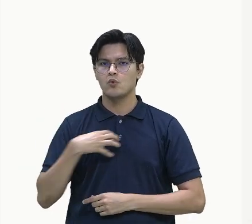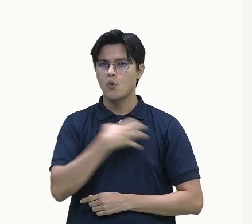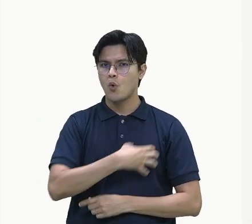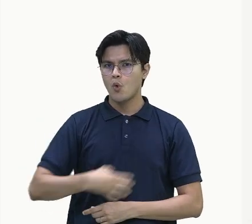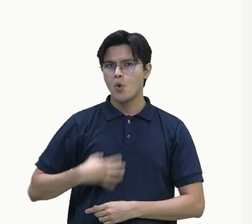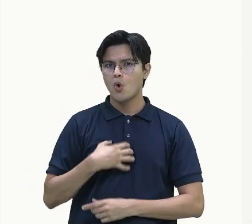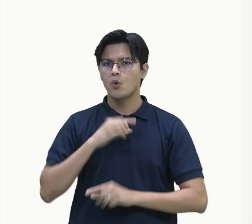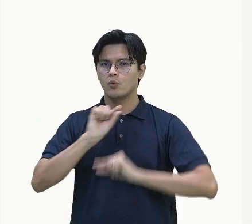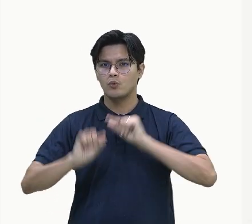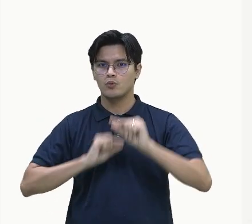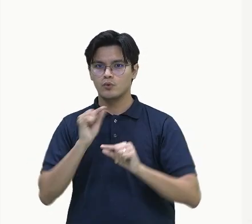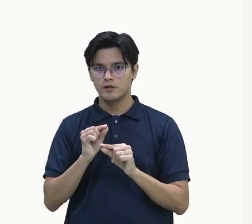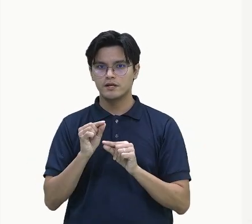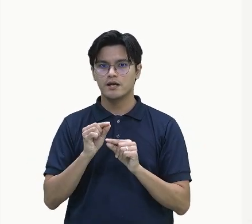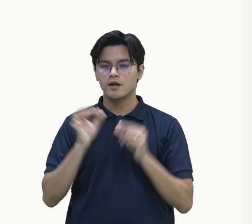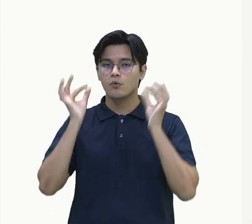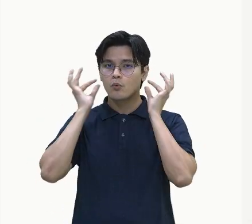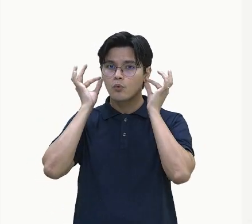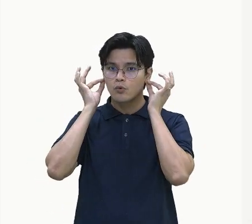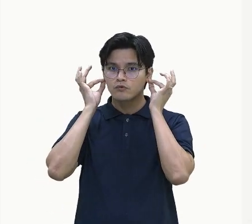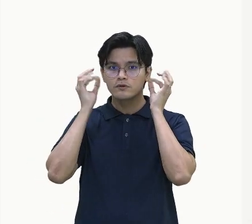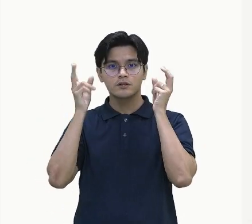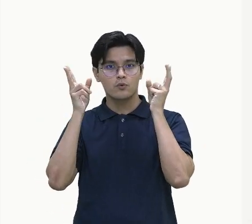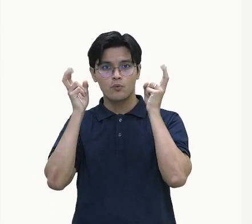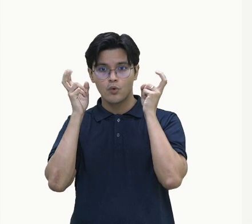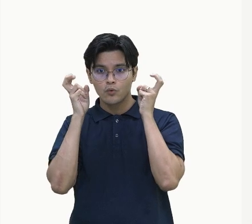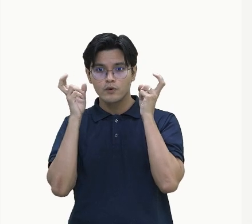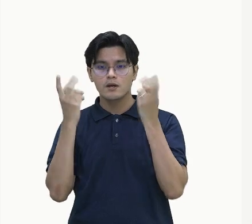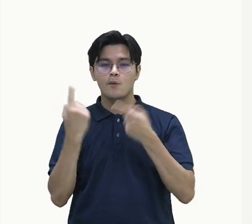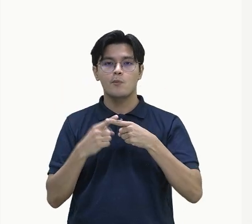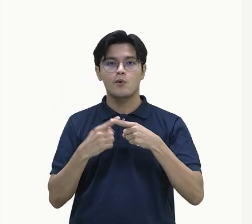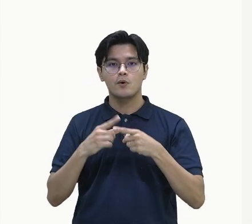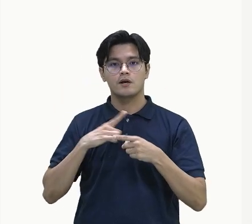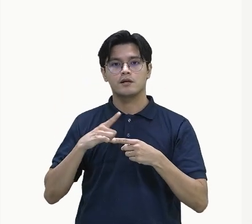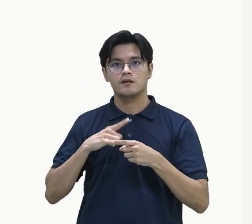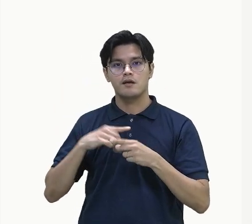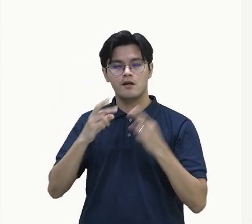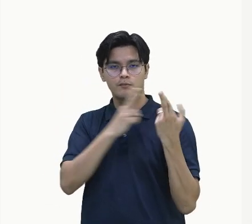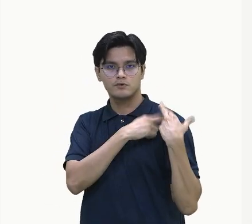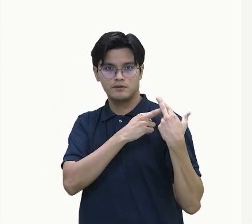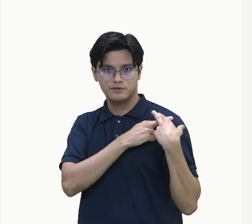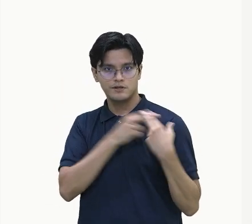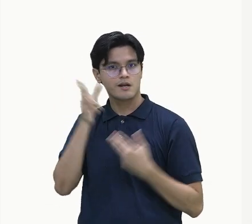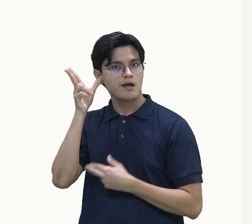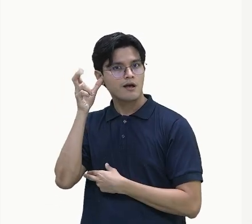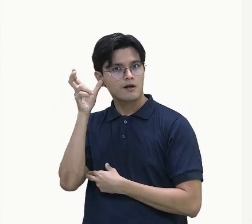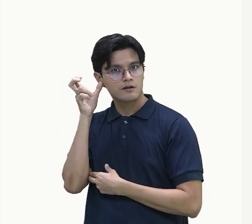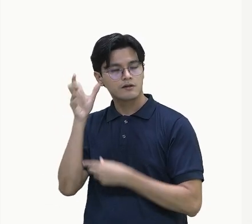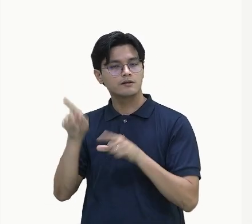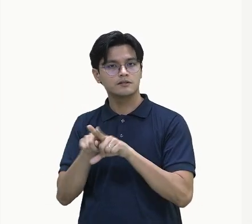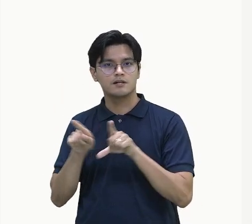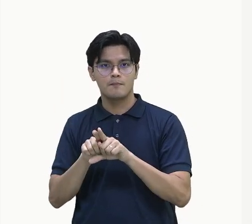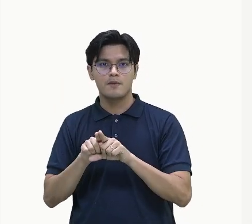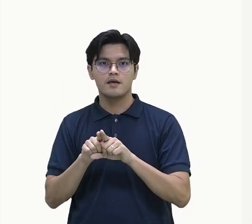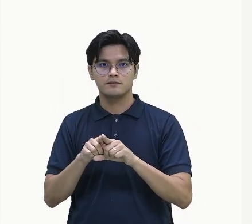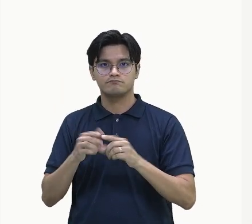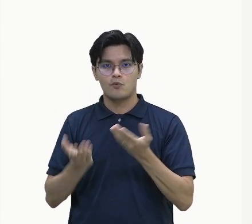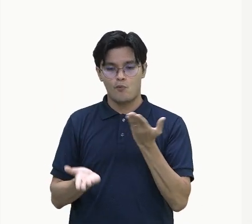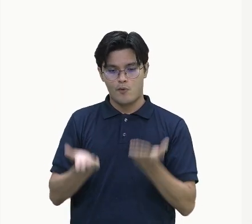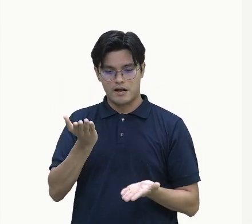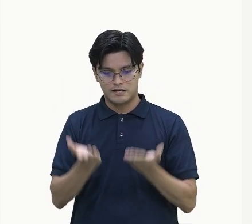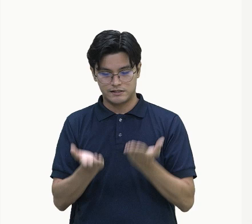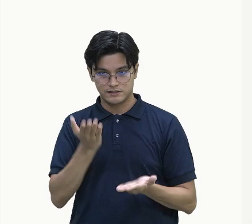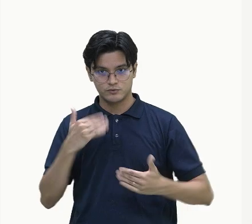né? Ouvidos porque são impares, né? Responsáveis pela audição e também pelo equilíbrio. O ouvido ele possui uma